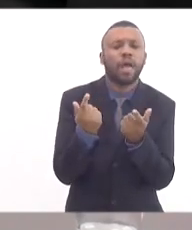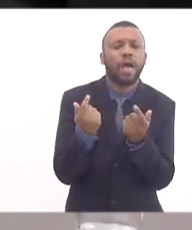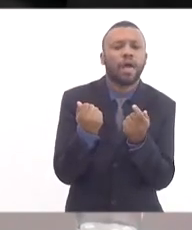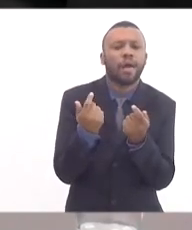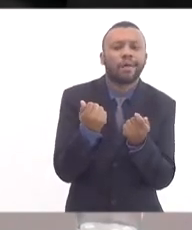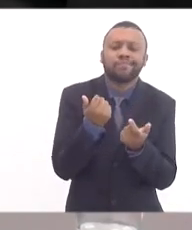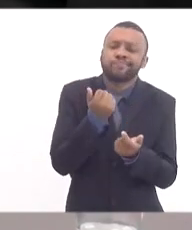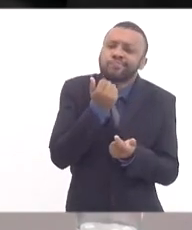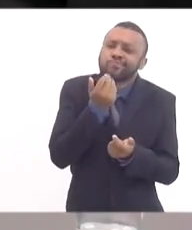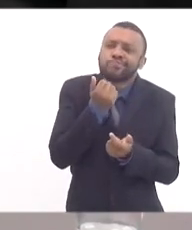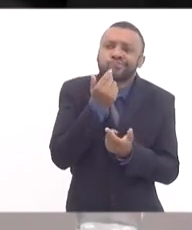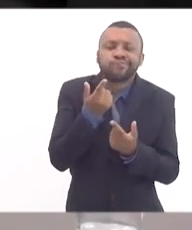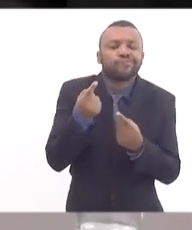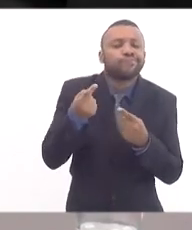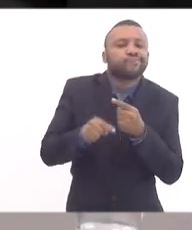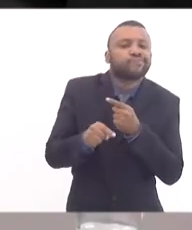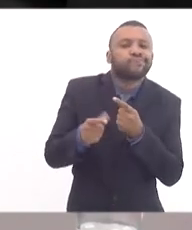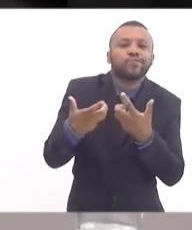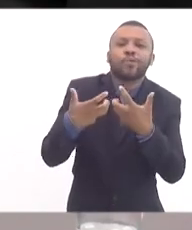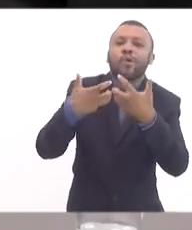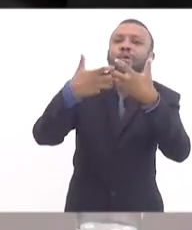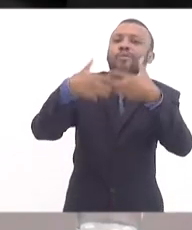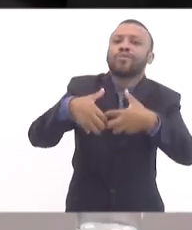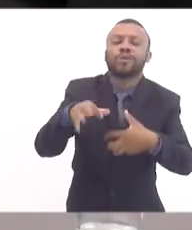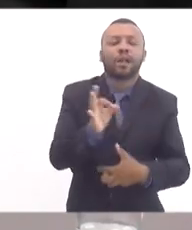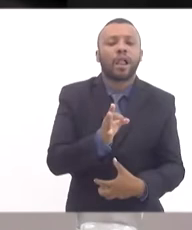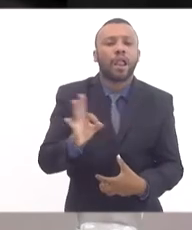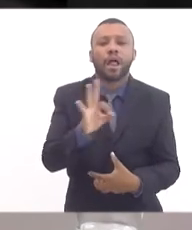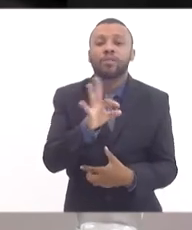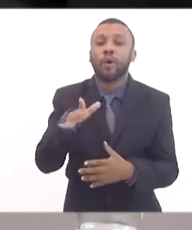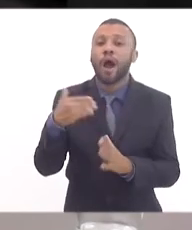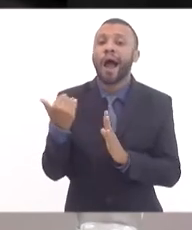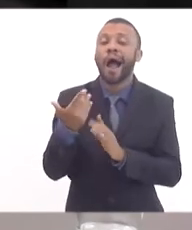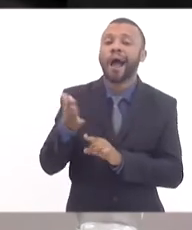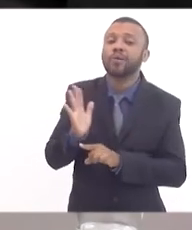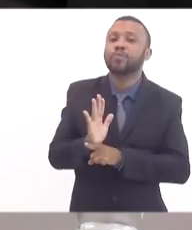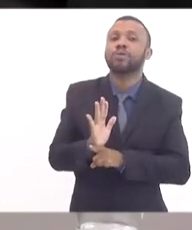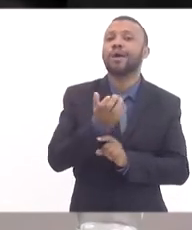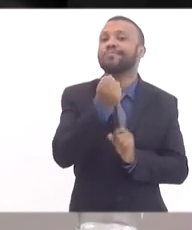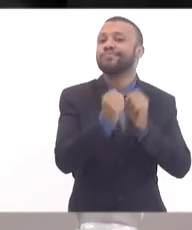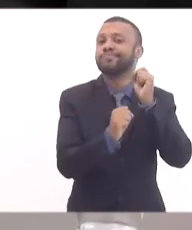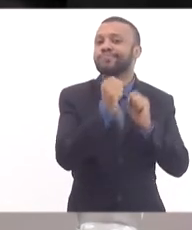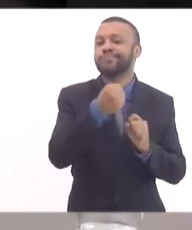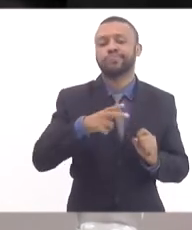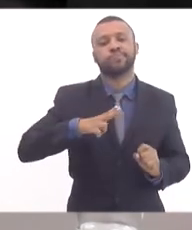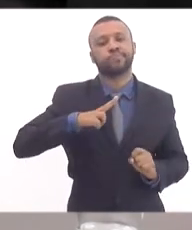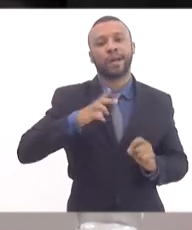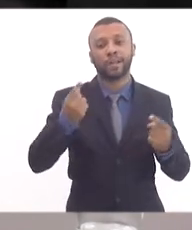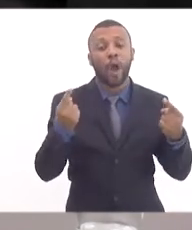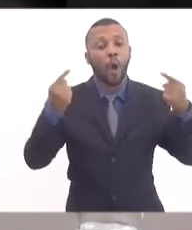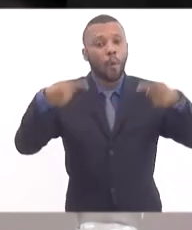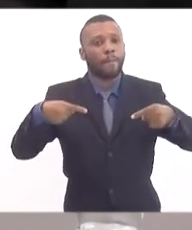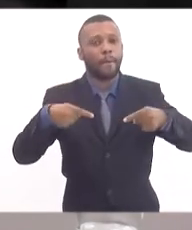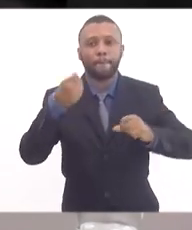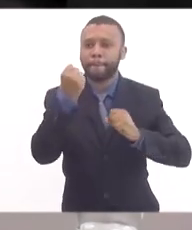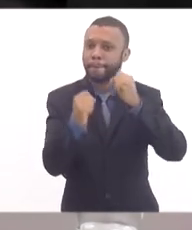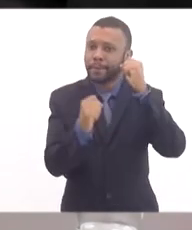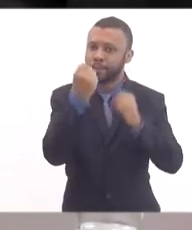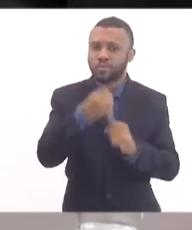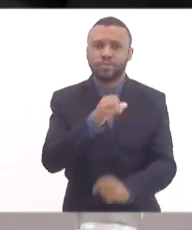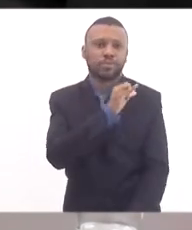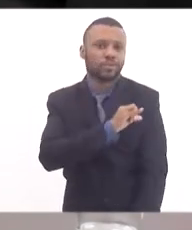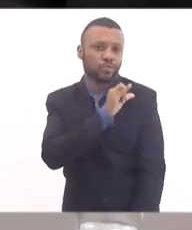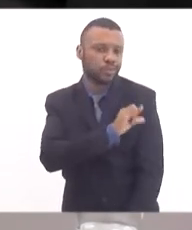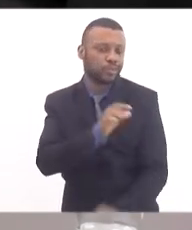decreto que não funciona não atende o setor privado portanto não gera competitividade para a indústria Fluminense